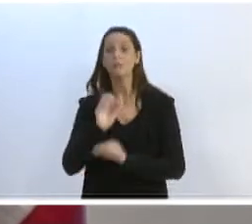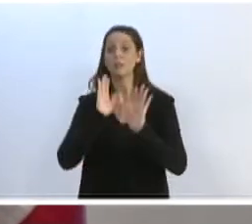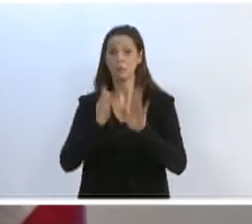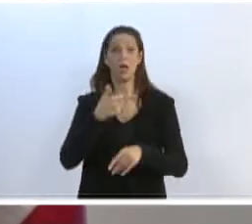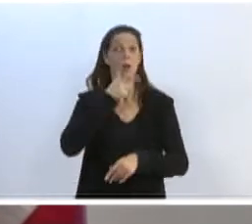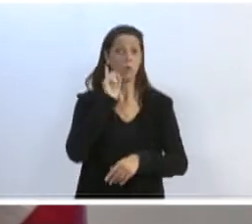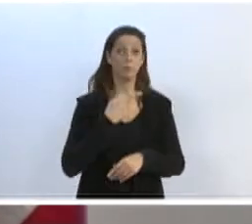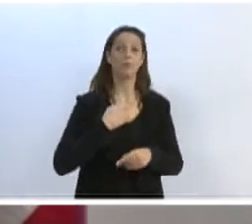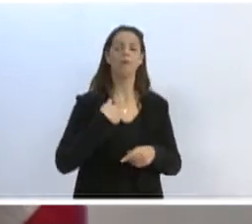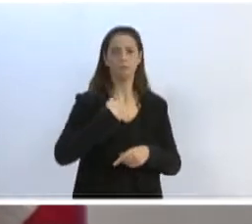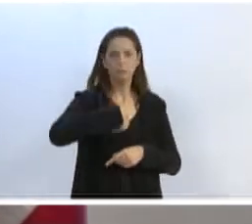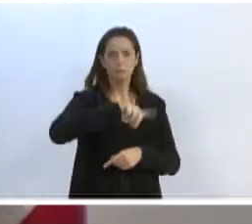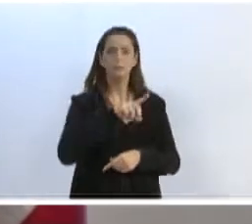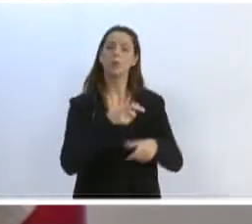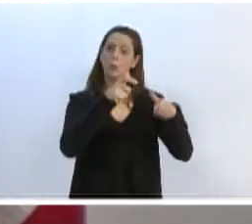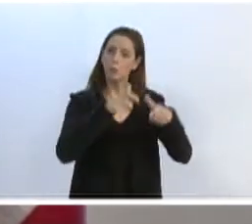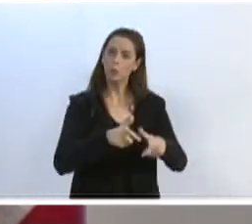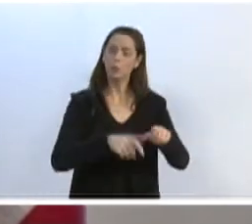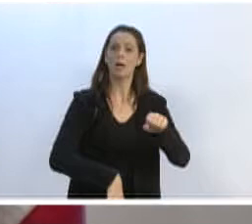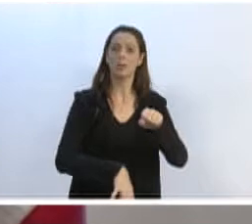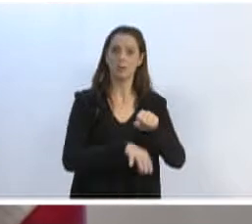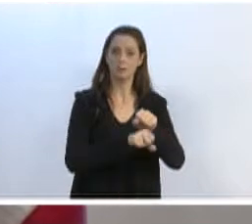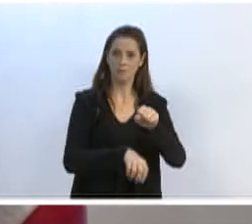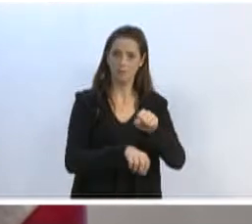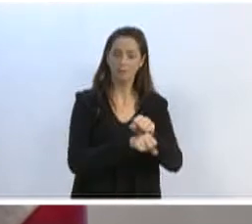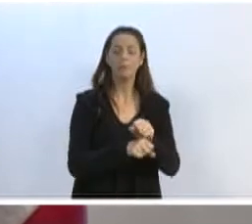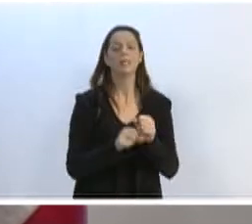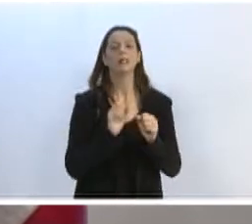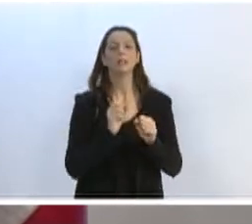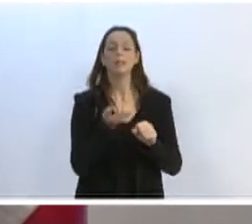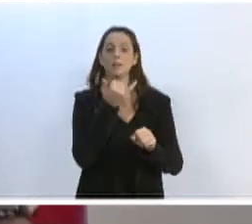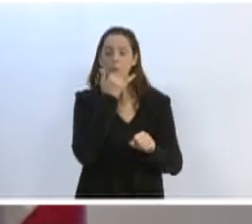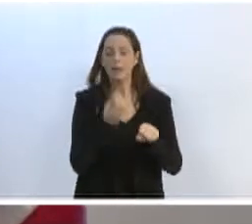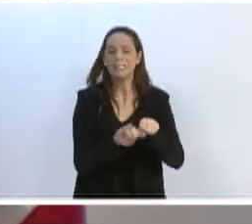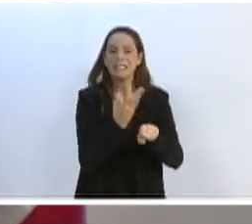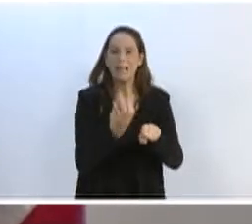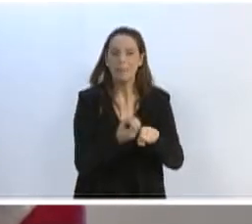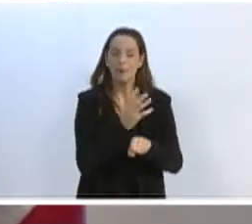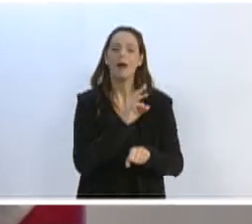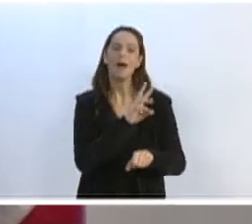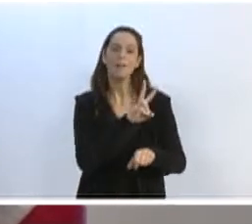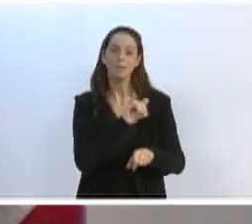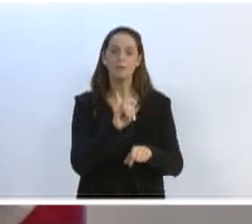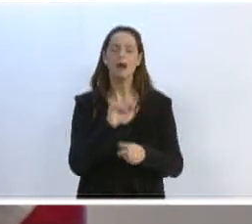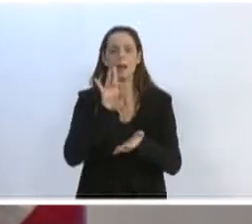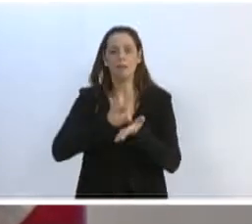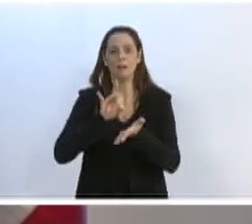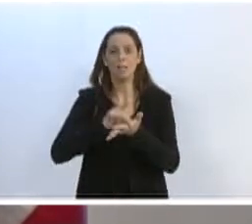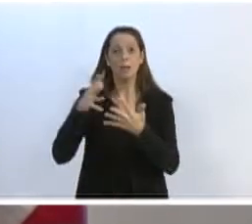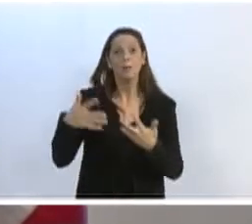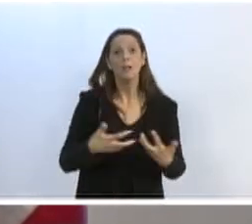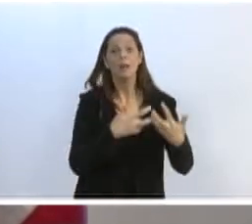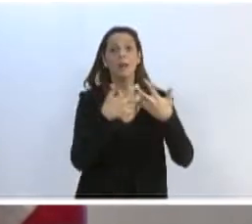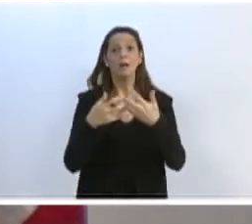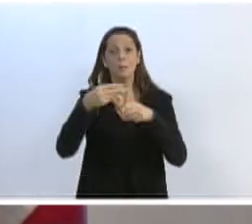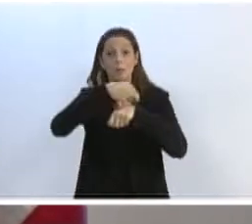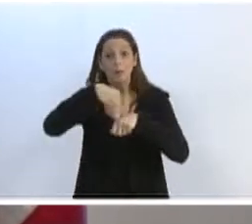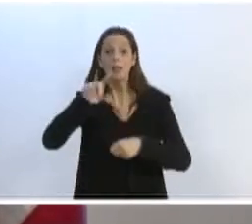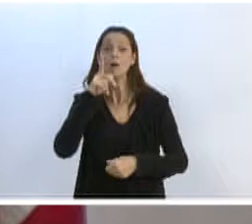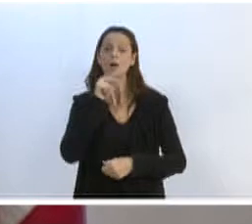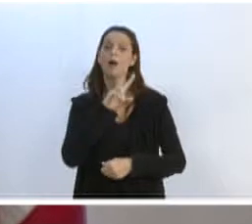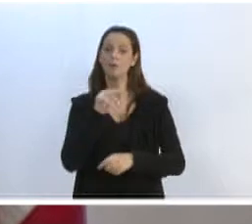samae verificando a situação foi encaminhado com o conceito logo logo deve estar em atividade e pode ter certeza que